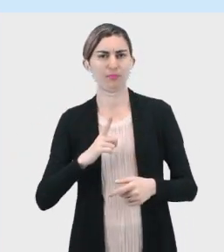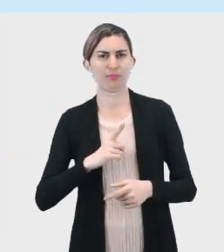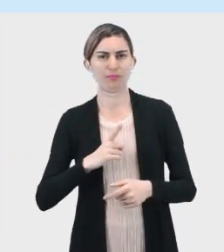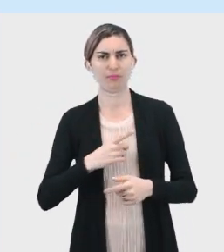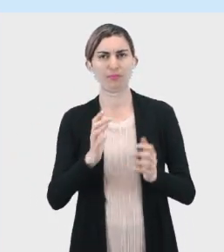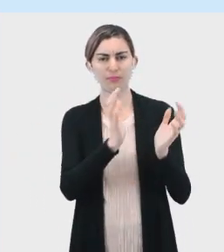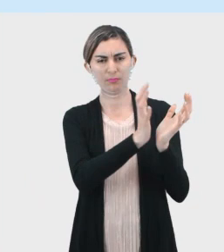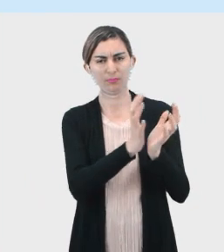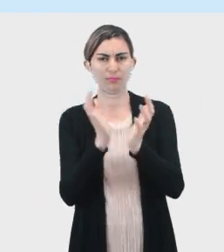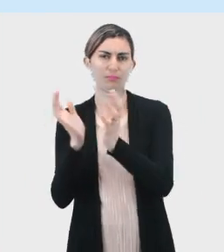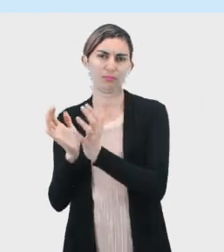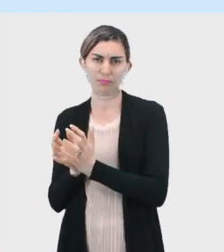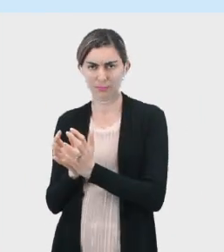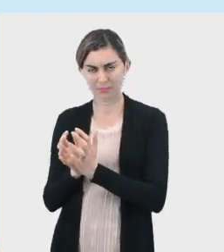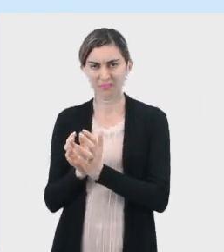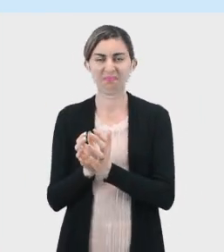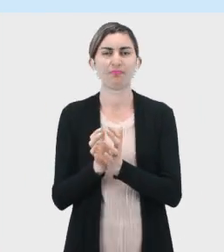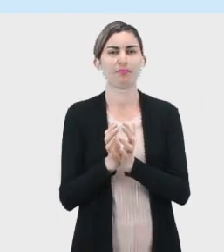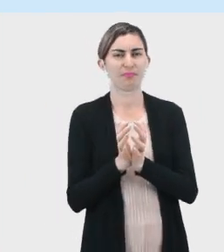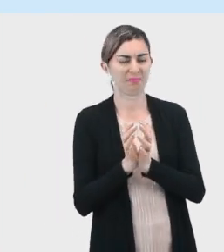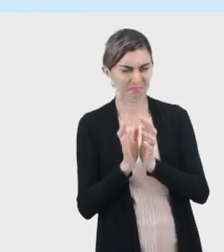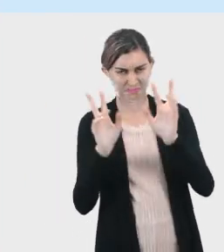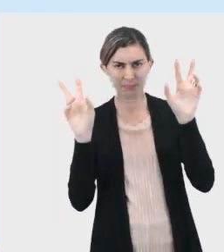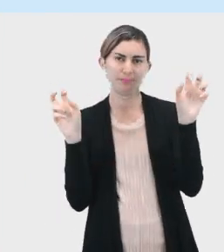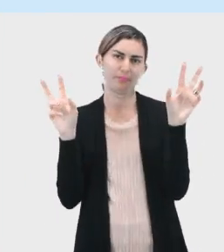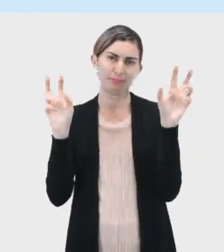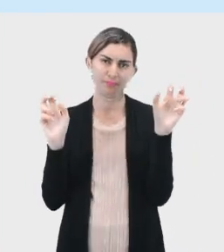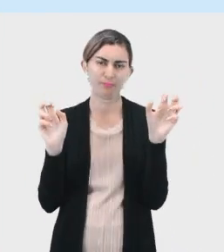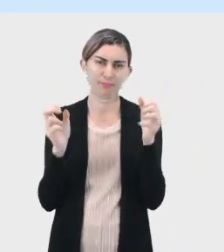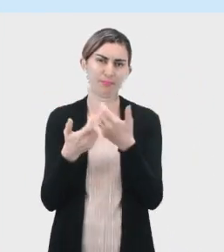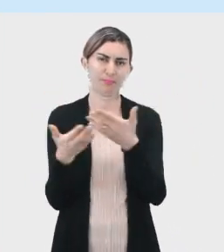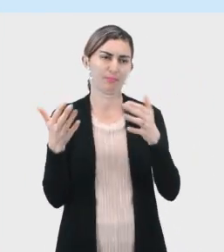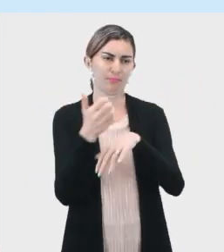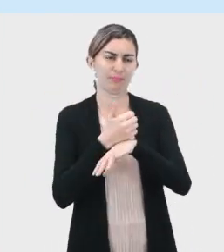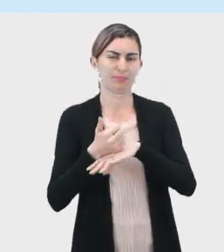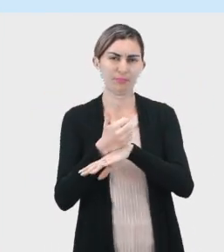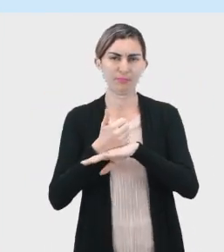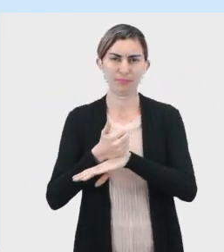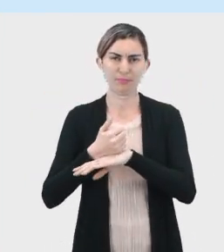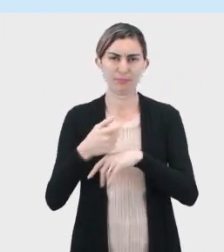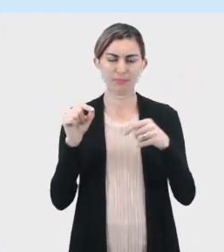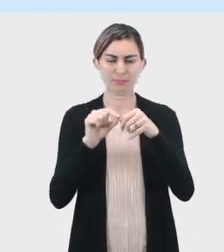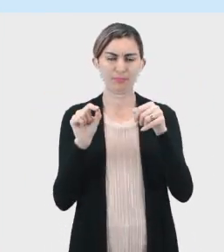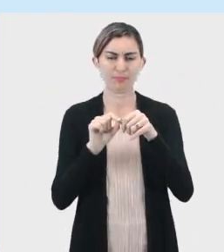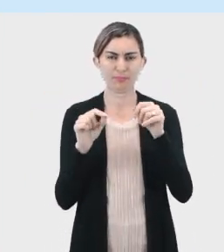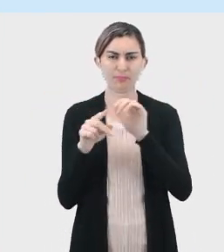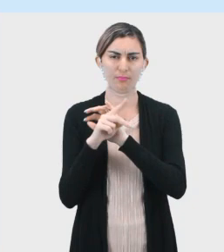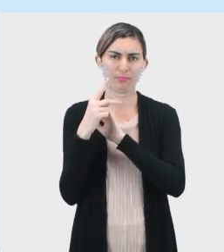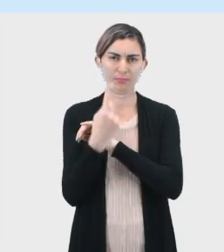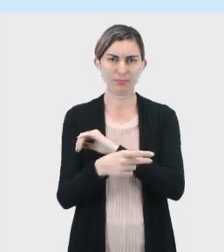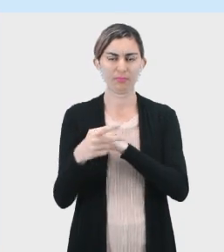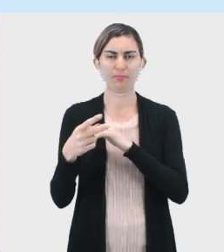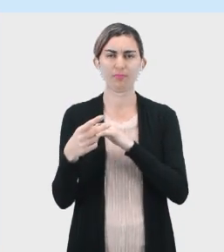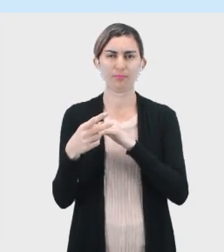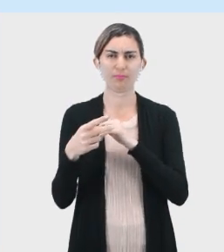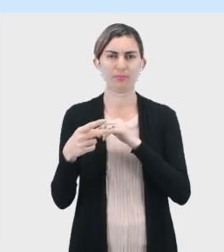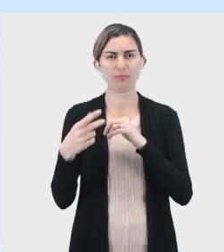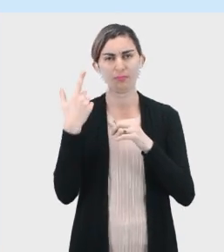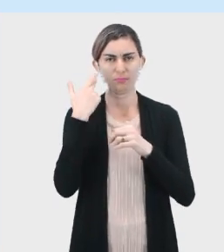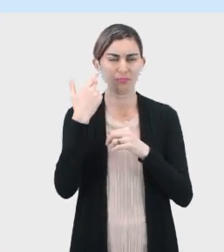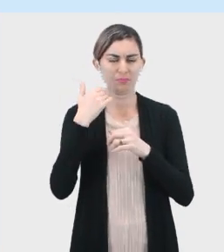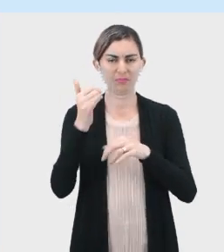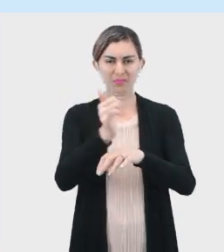Inclusive, existem equipes, entre aspas, né, profissionais que fazem parte desse